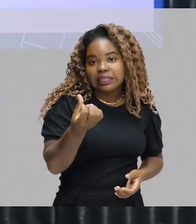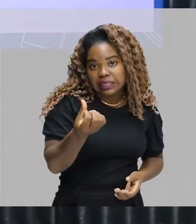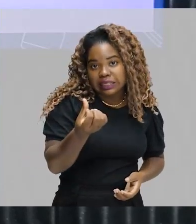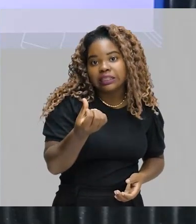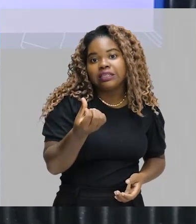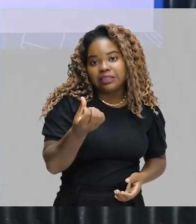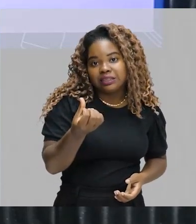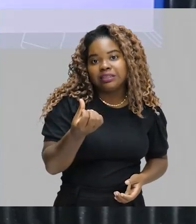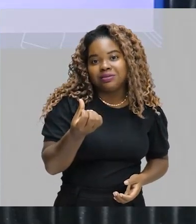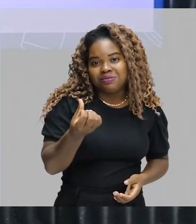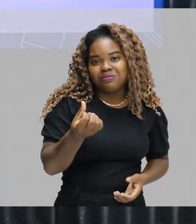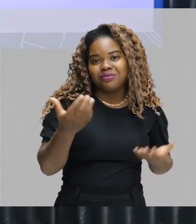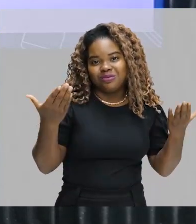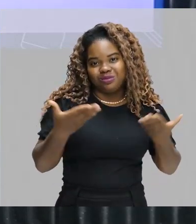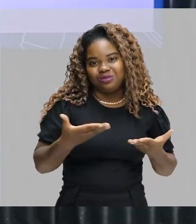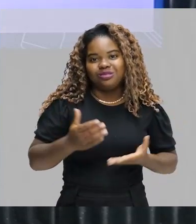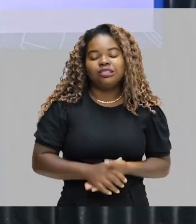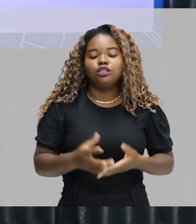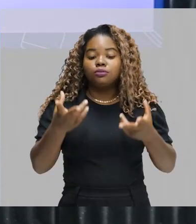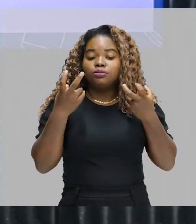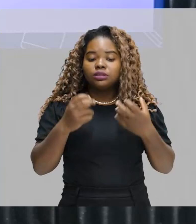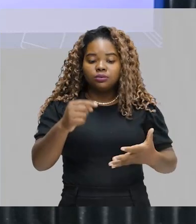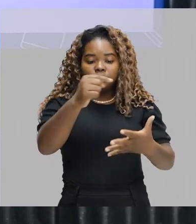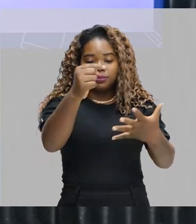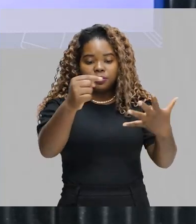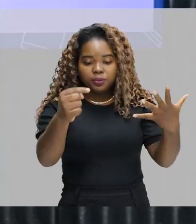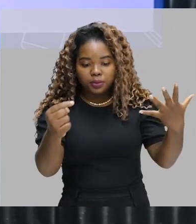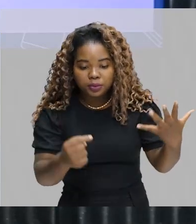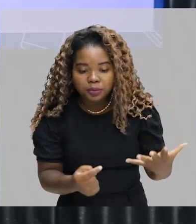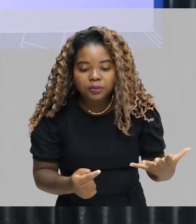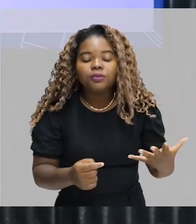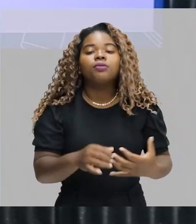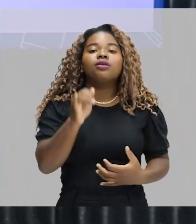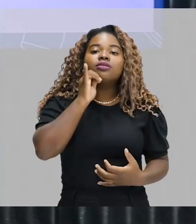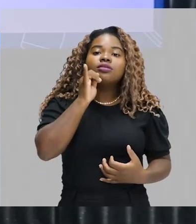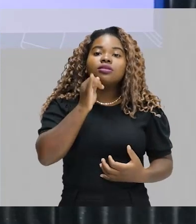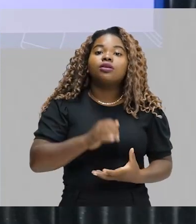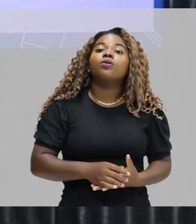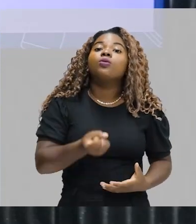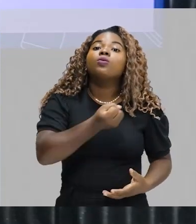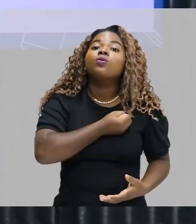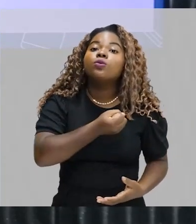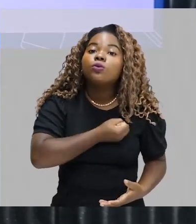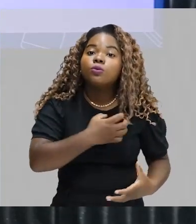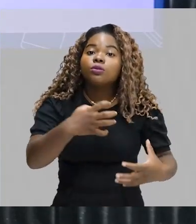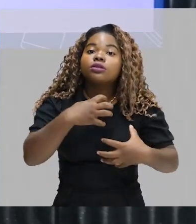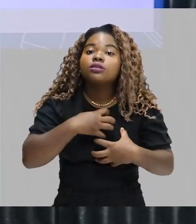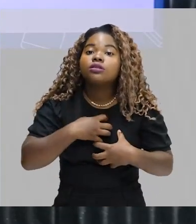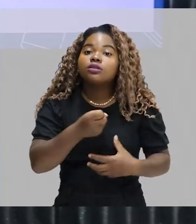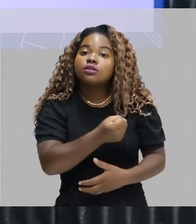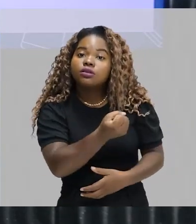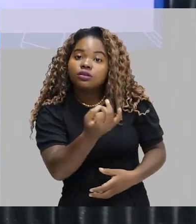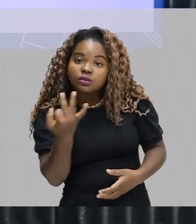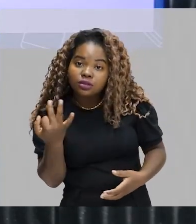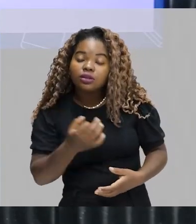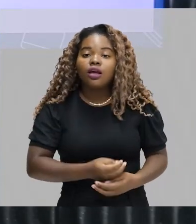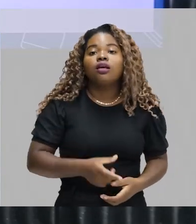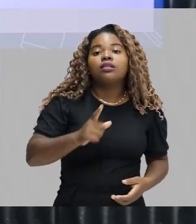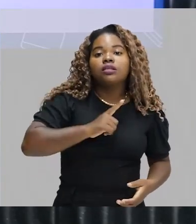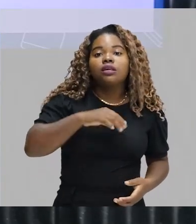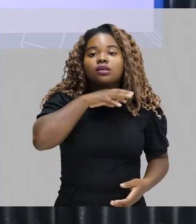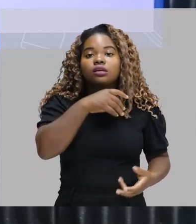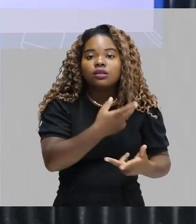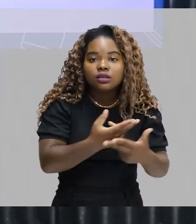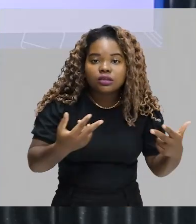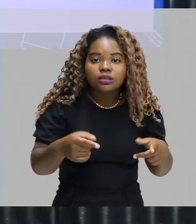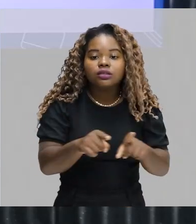perceba que em todos esses exemplos, o numeral, ele indica quantidade. Quantidade de animais, a quantidade